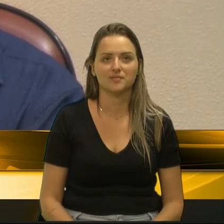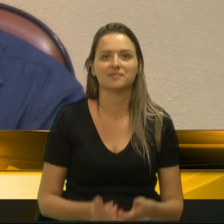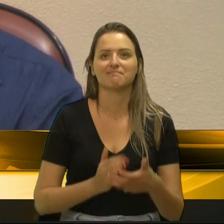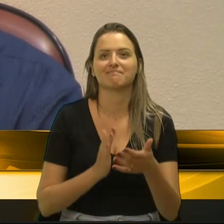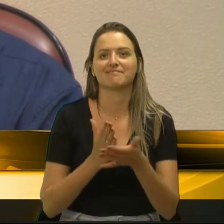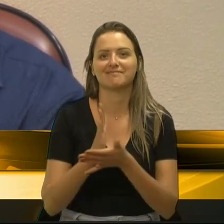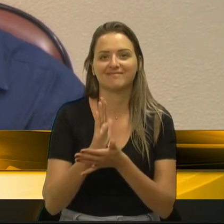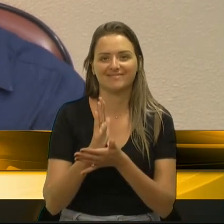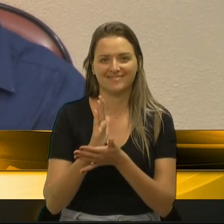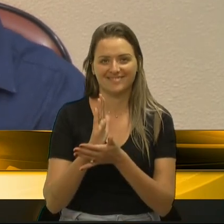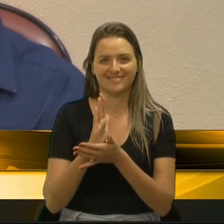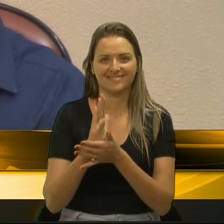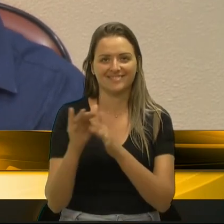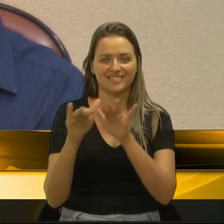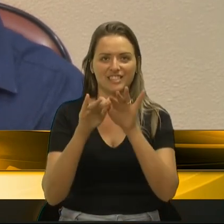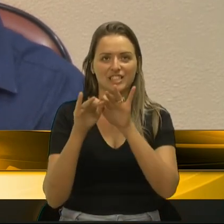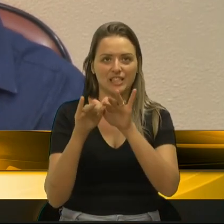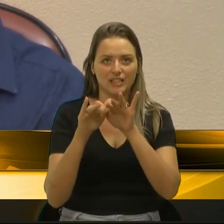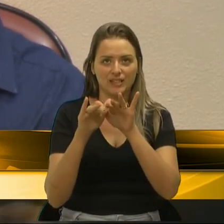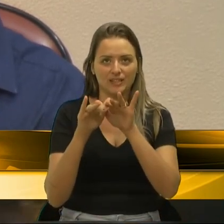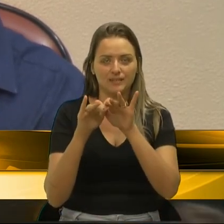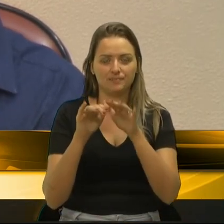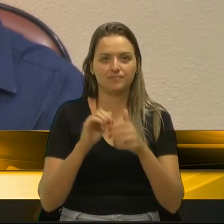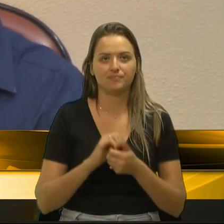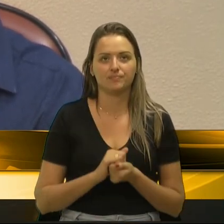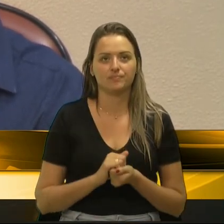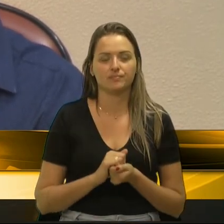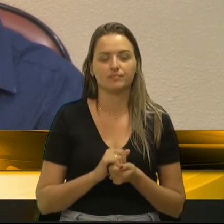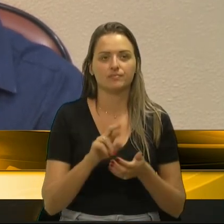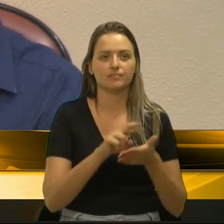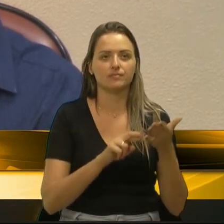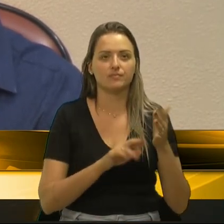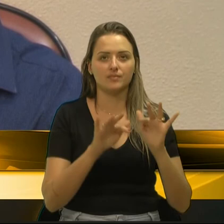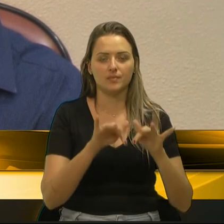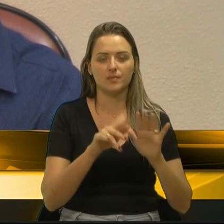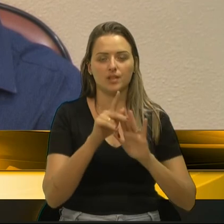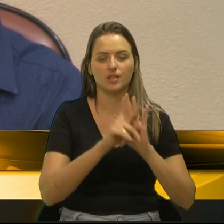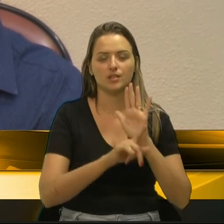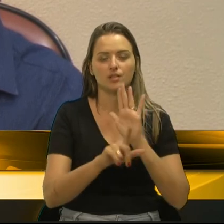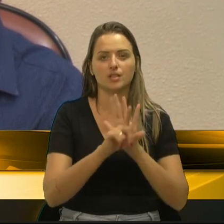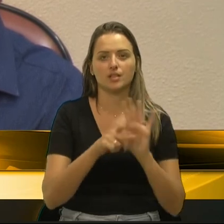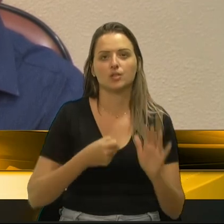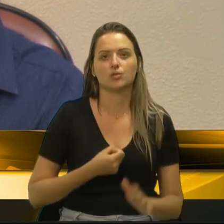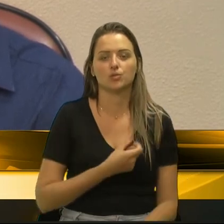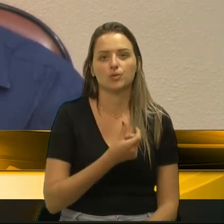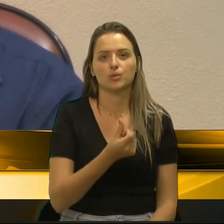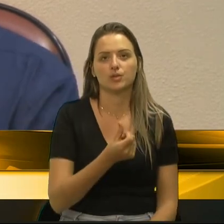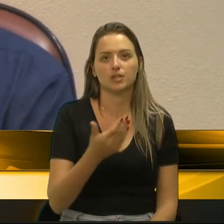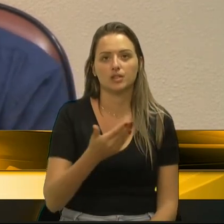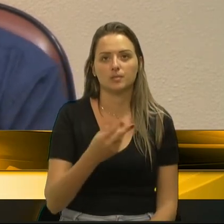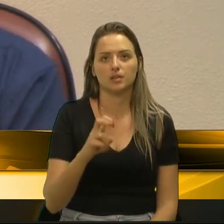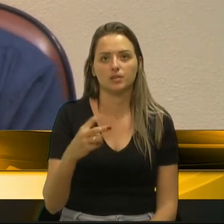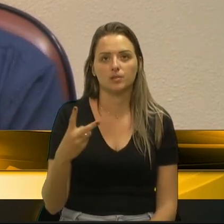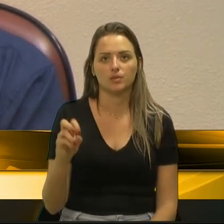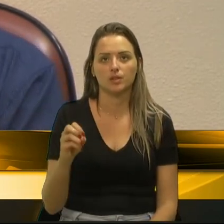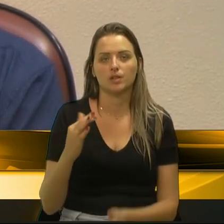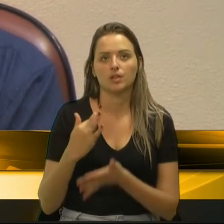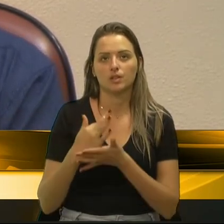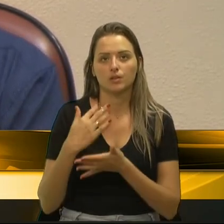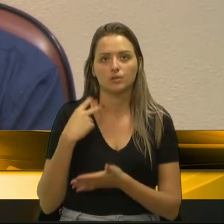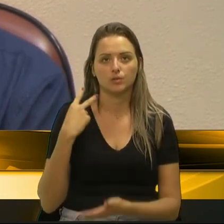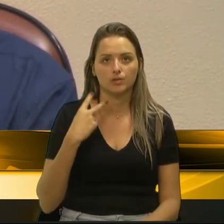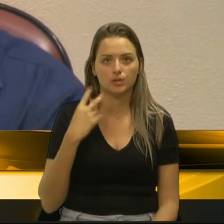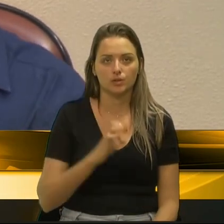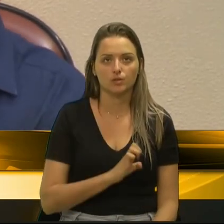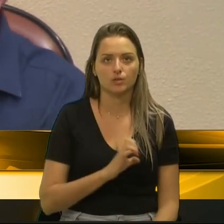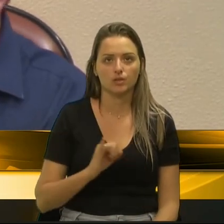Aprovado por unanimidade, parecer de redação final do projeto de lei número 6/2020, com ausência dos vereadores